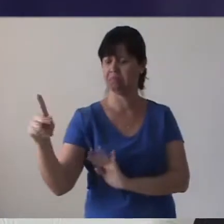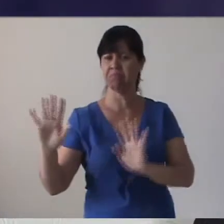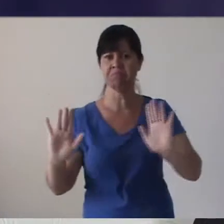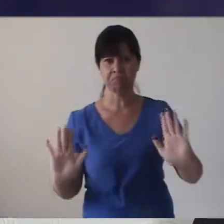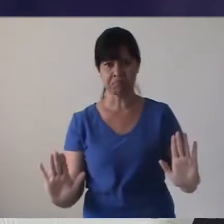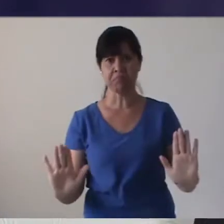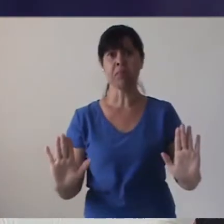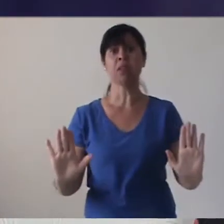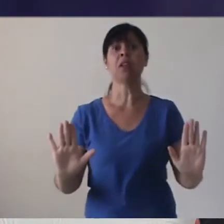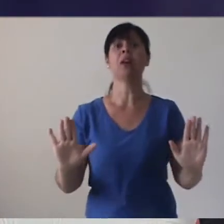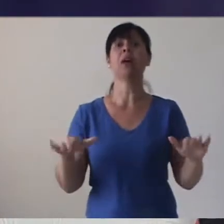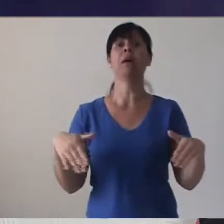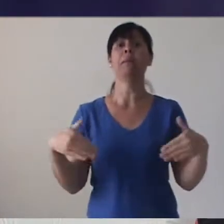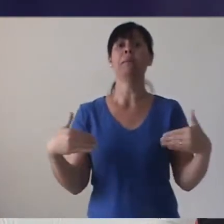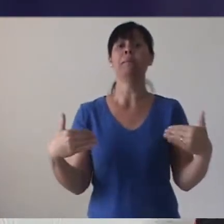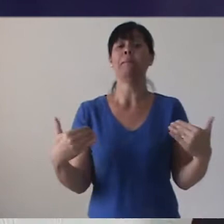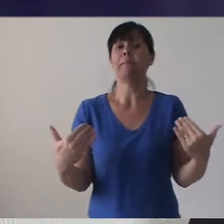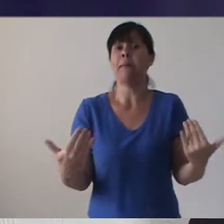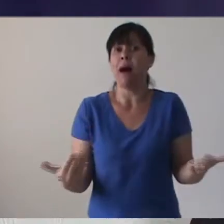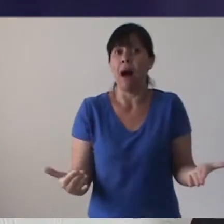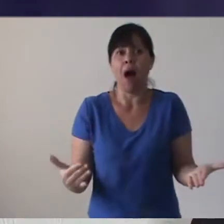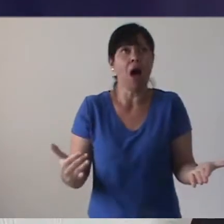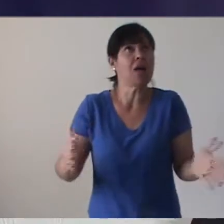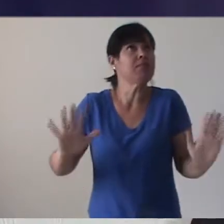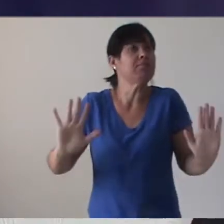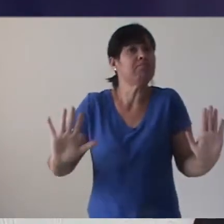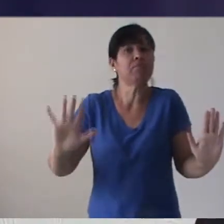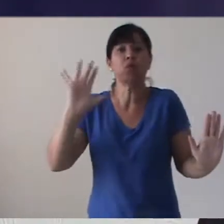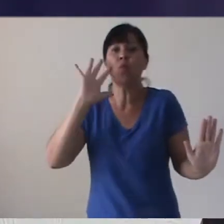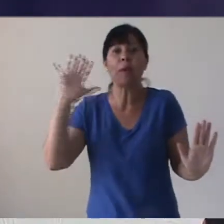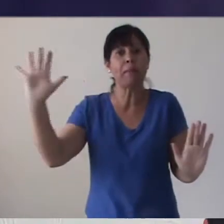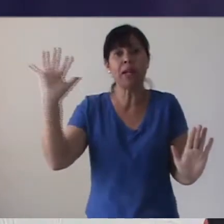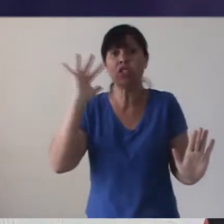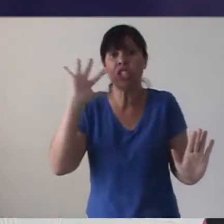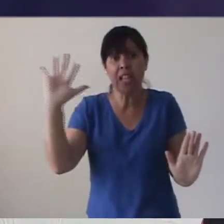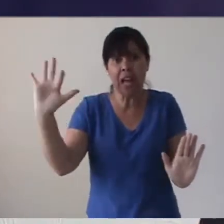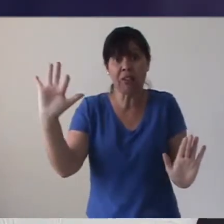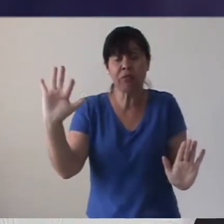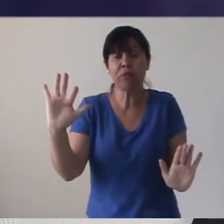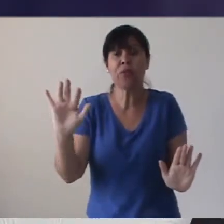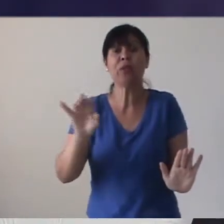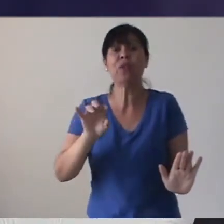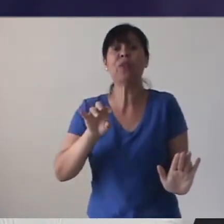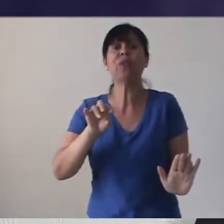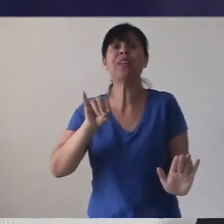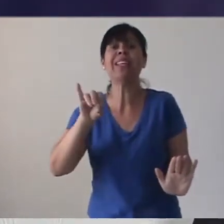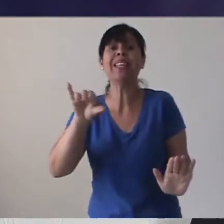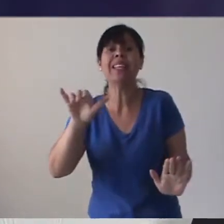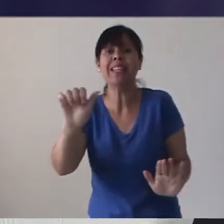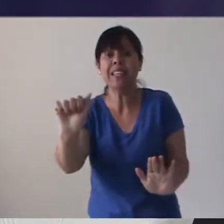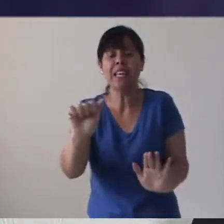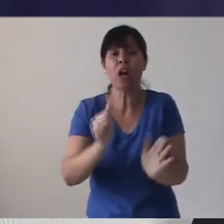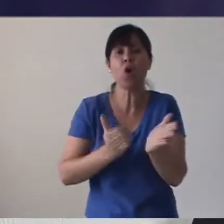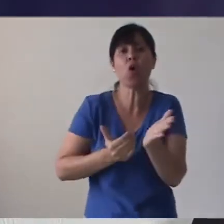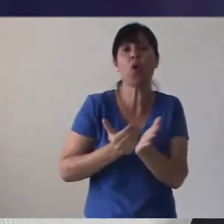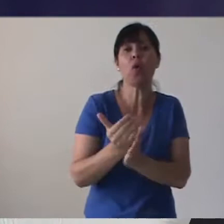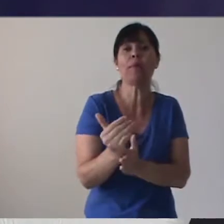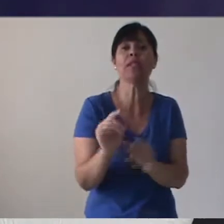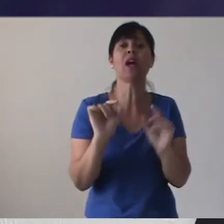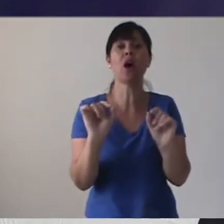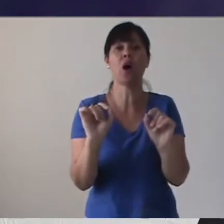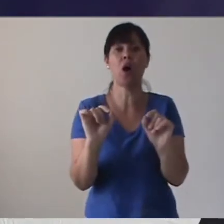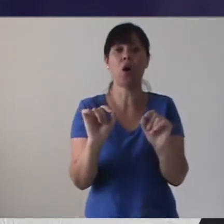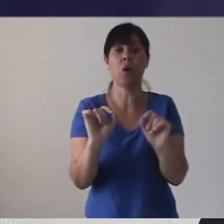no seu estilo, sem imaginar que entraríamos num processo onde todos